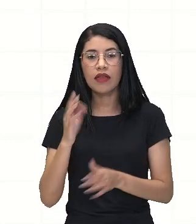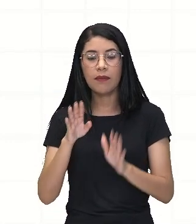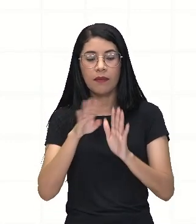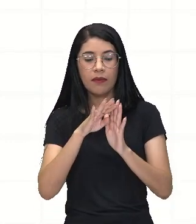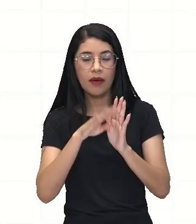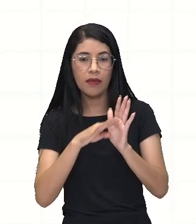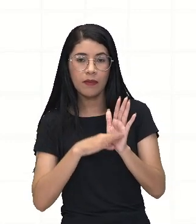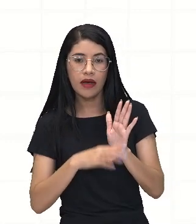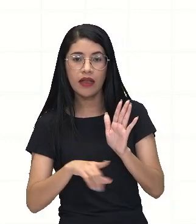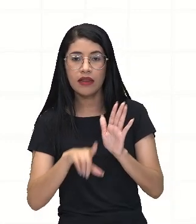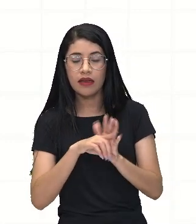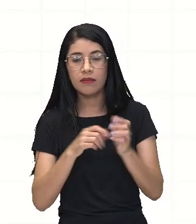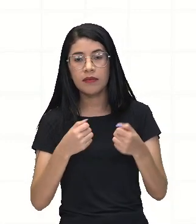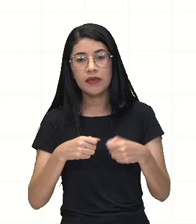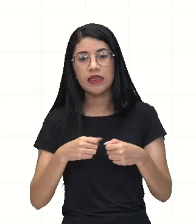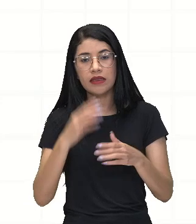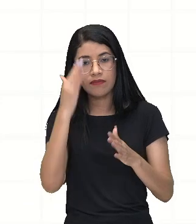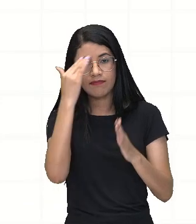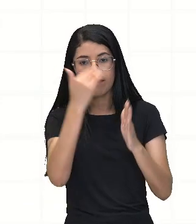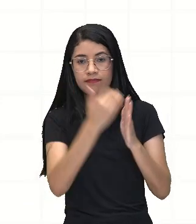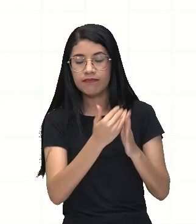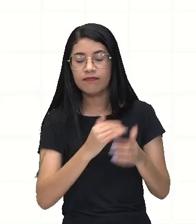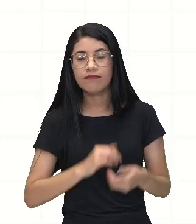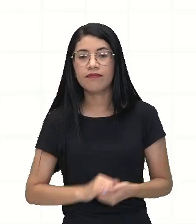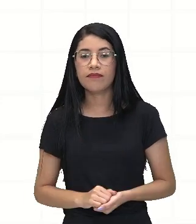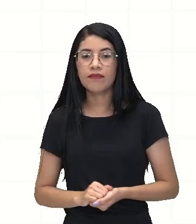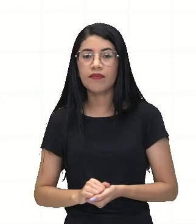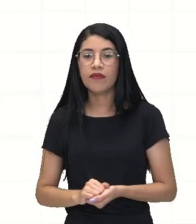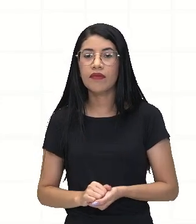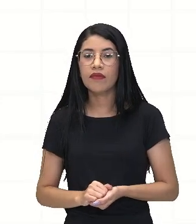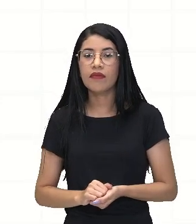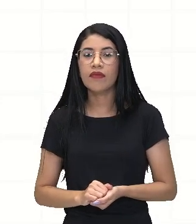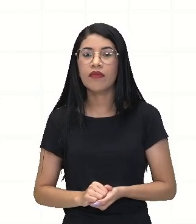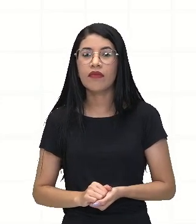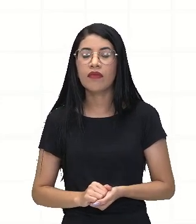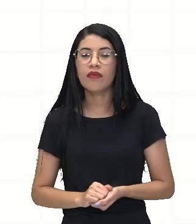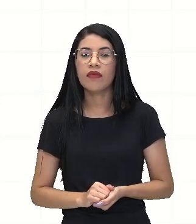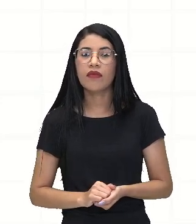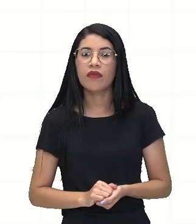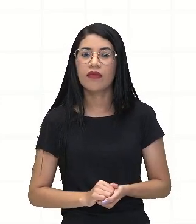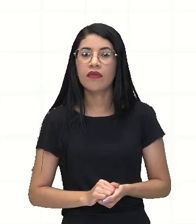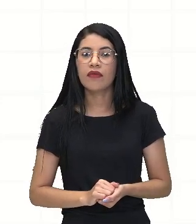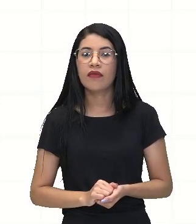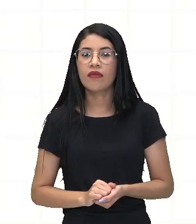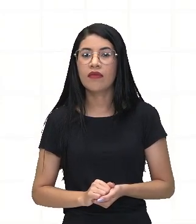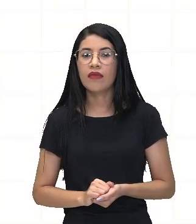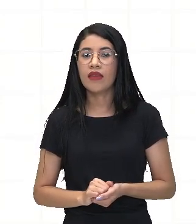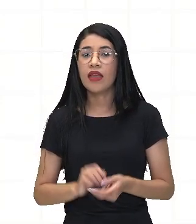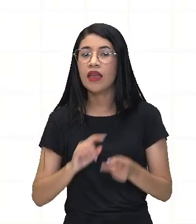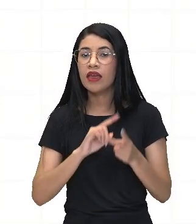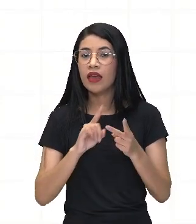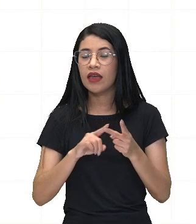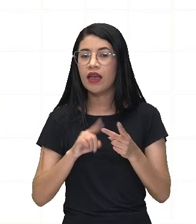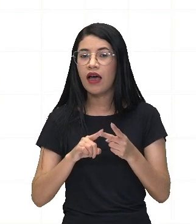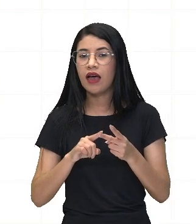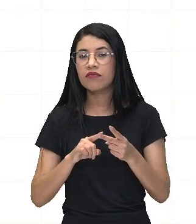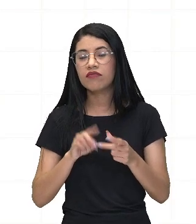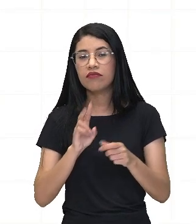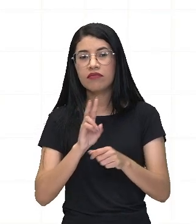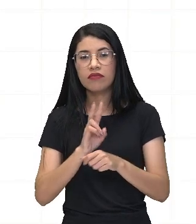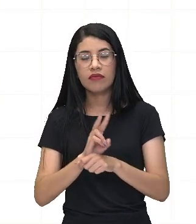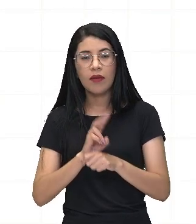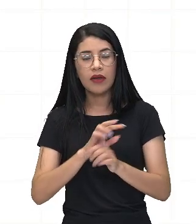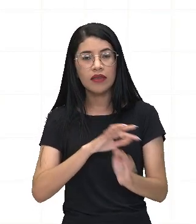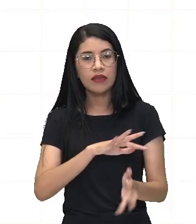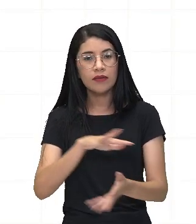proteção integral. E aí nós temos também, vamos dar uma olhada nas unidades de uso sustentável. As